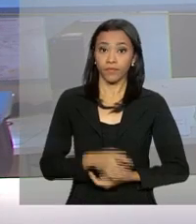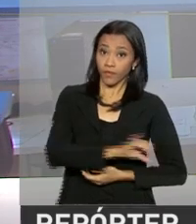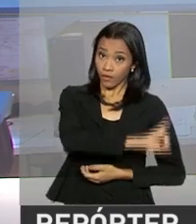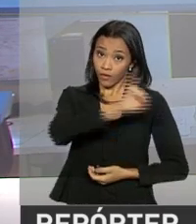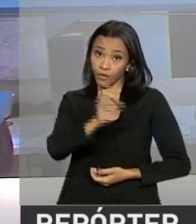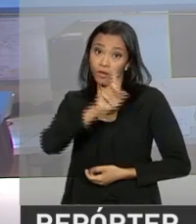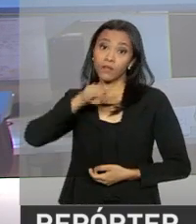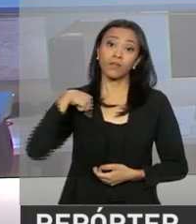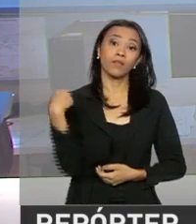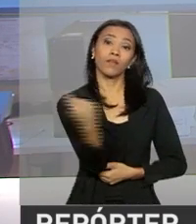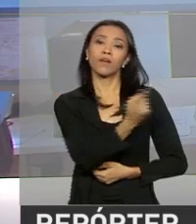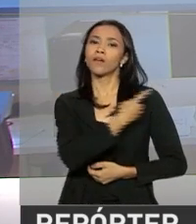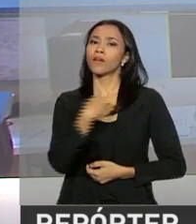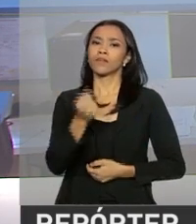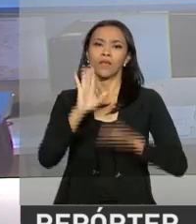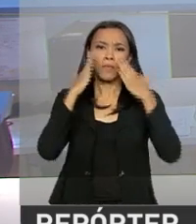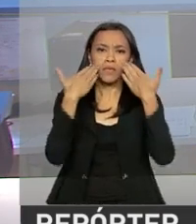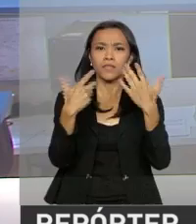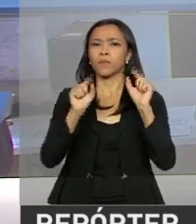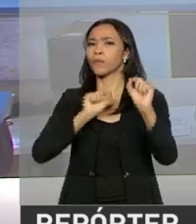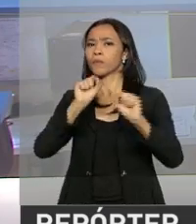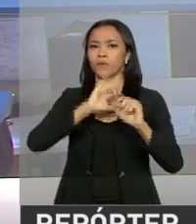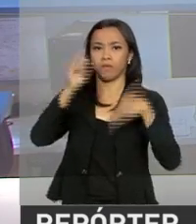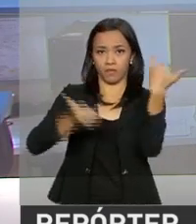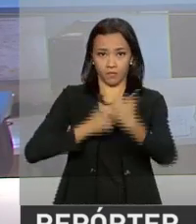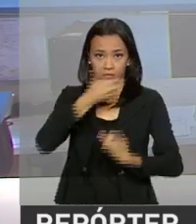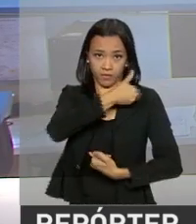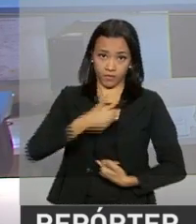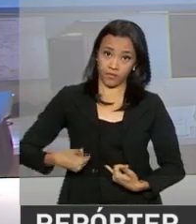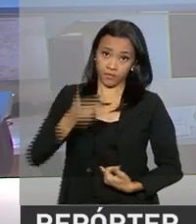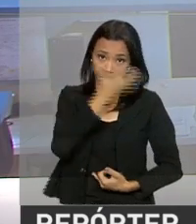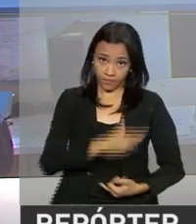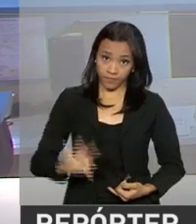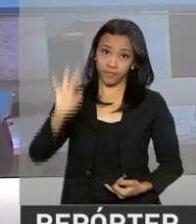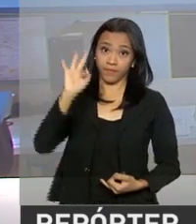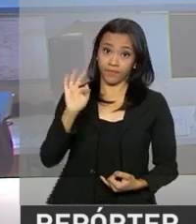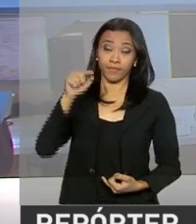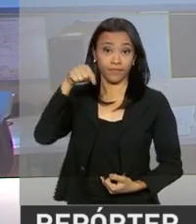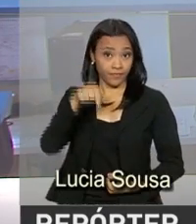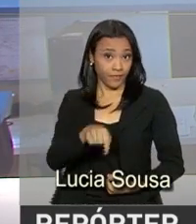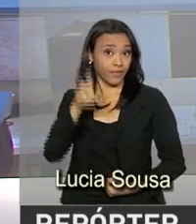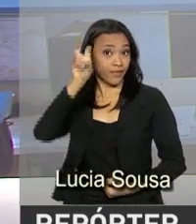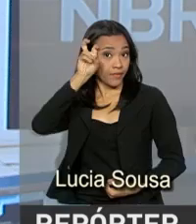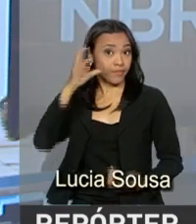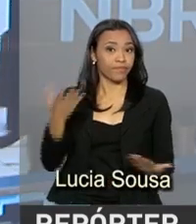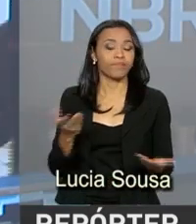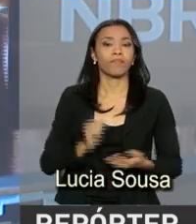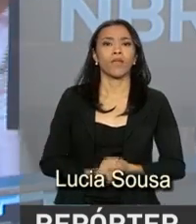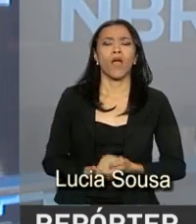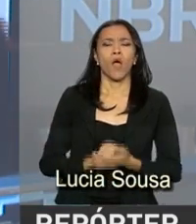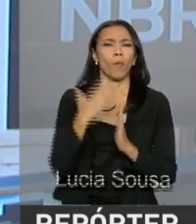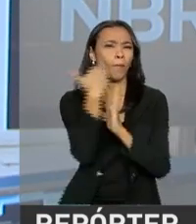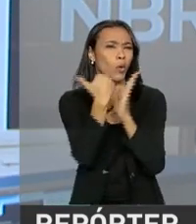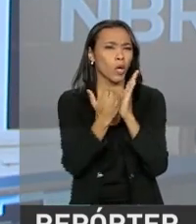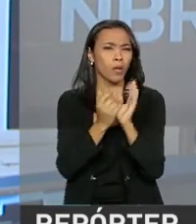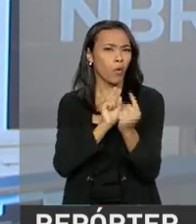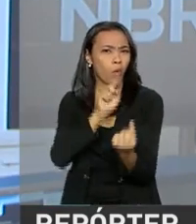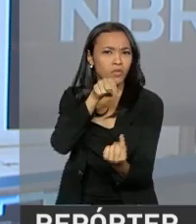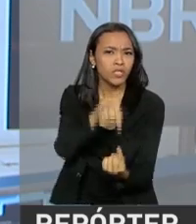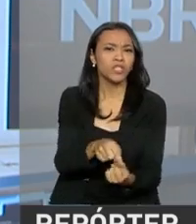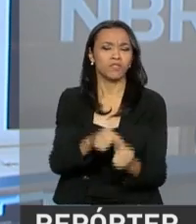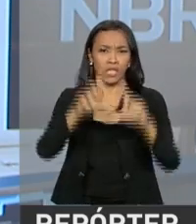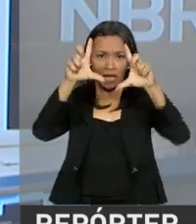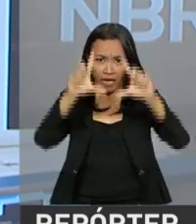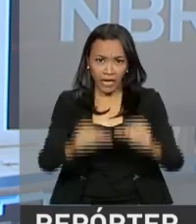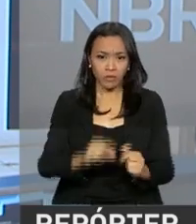Olá, nós estamos de volta com o repórter NBR e as notícias do governo federal desta quinta-feira. Um programa de